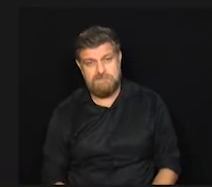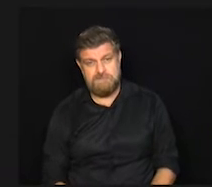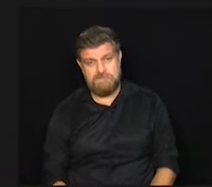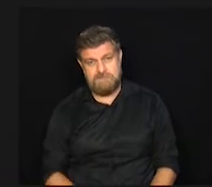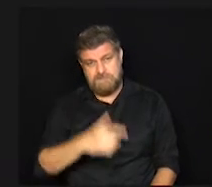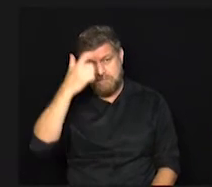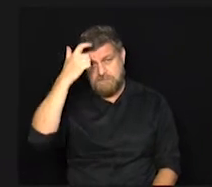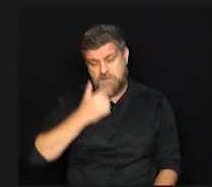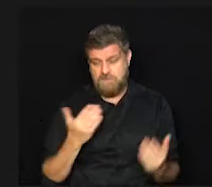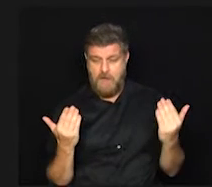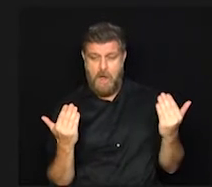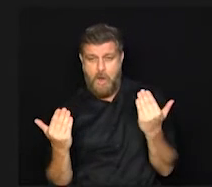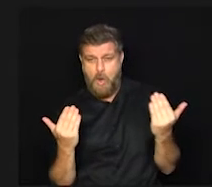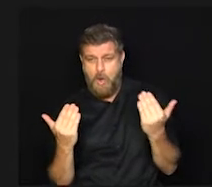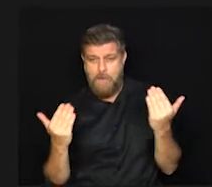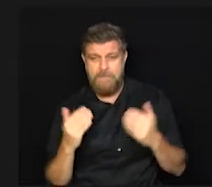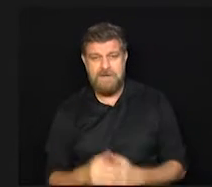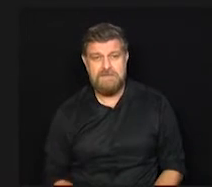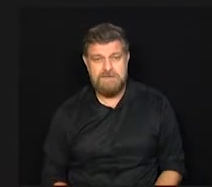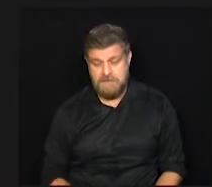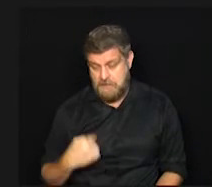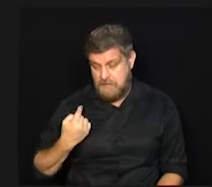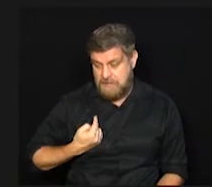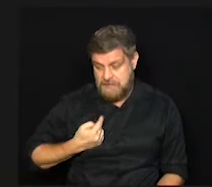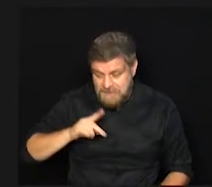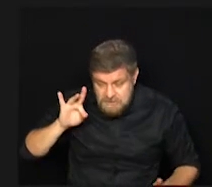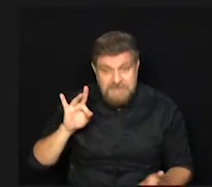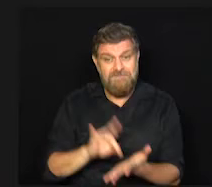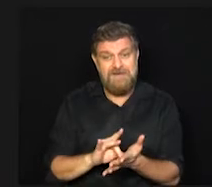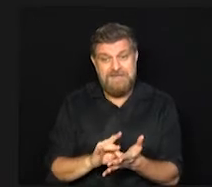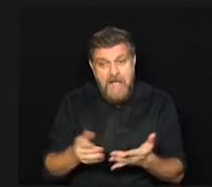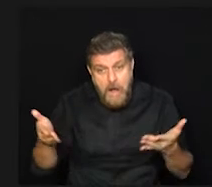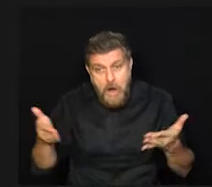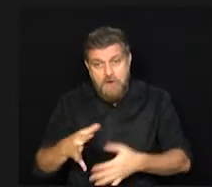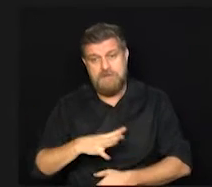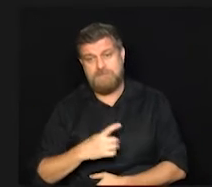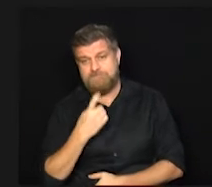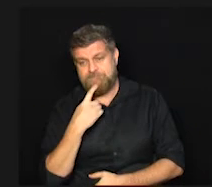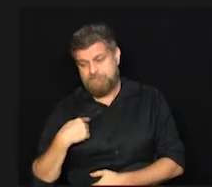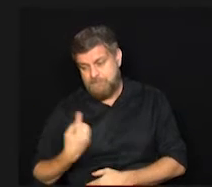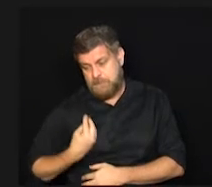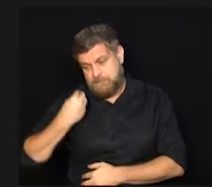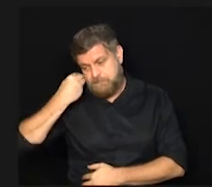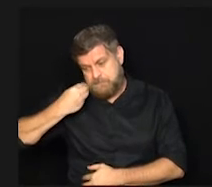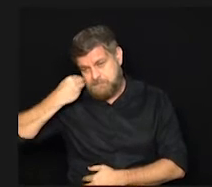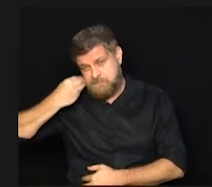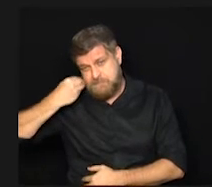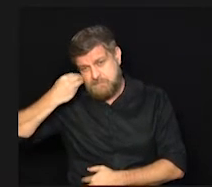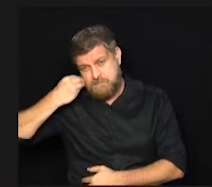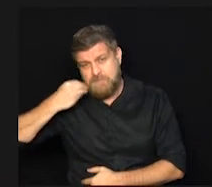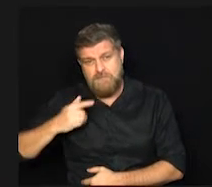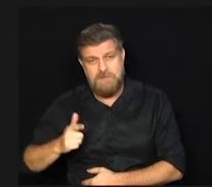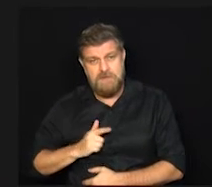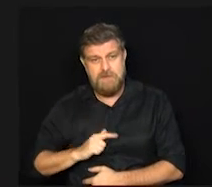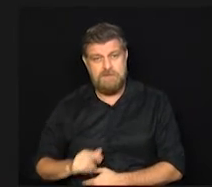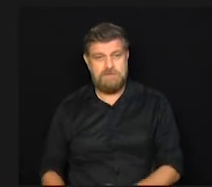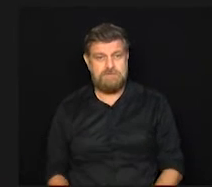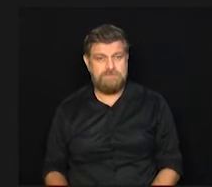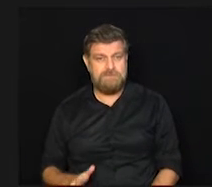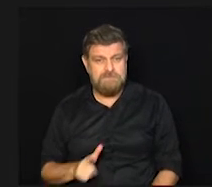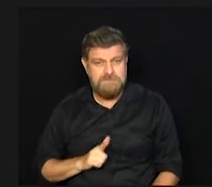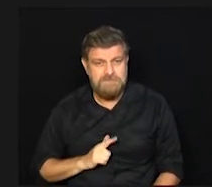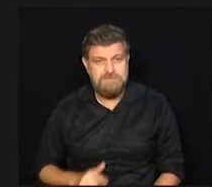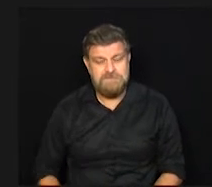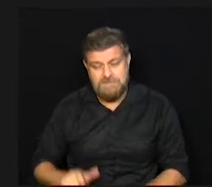Só um comparativo que eu quis fazer de algo que é a nossa realidade hoje, né? De algo que a gente vivencia, para que não só as pessoas que estão aqui